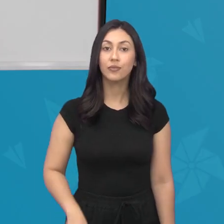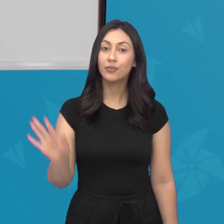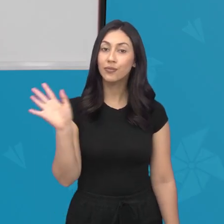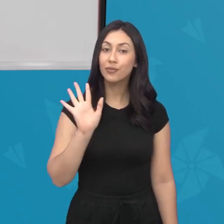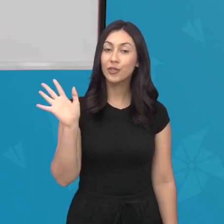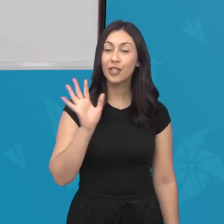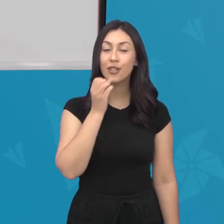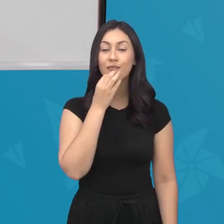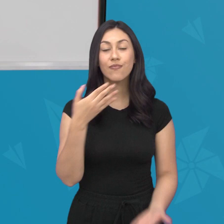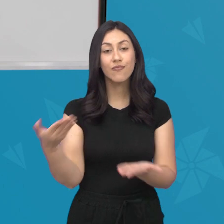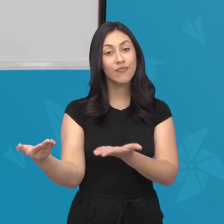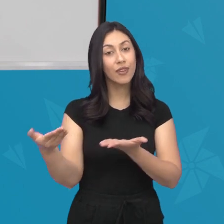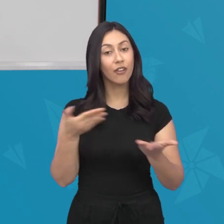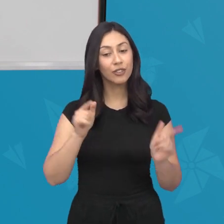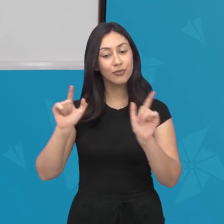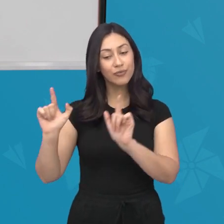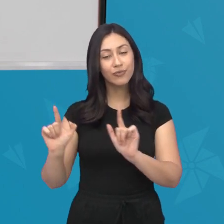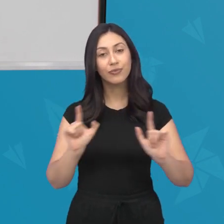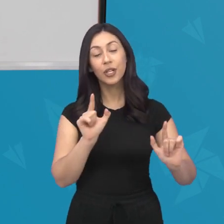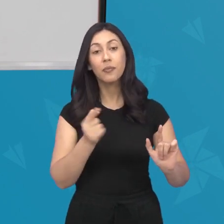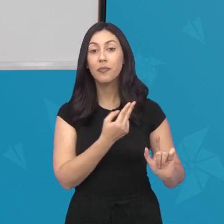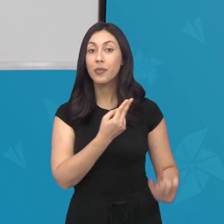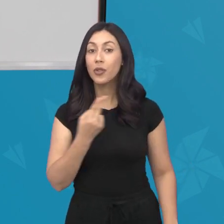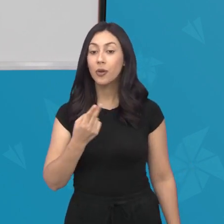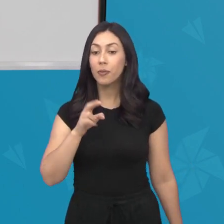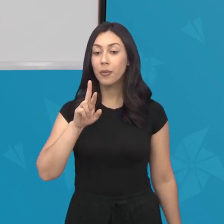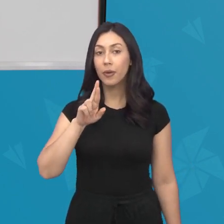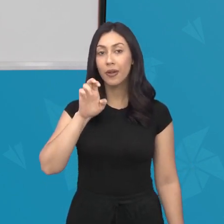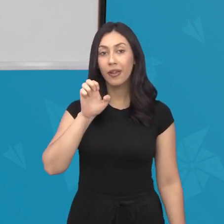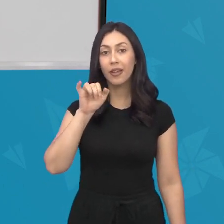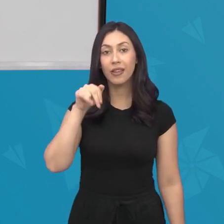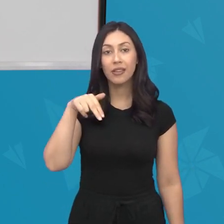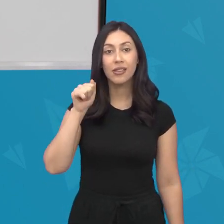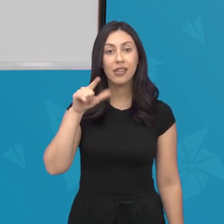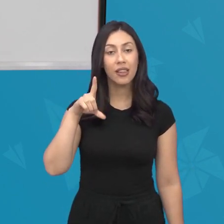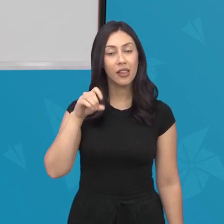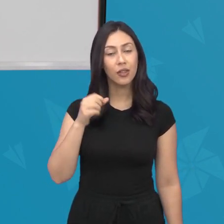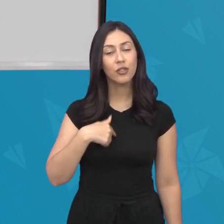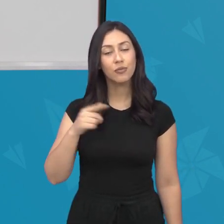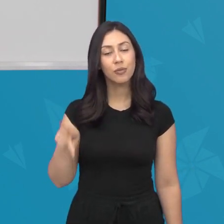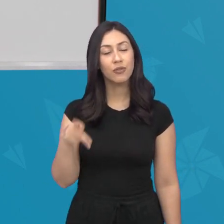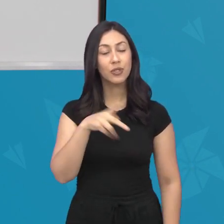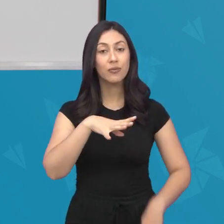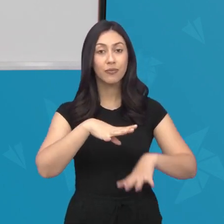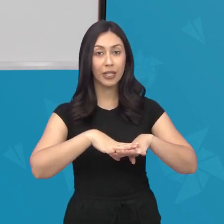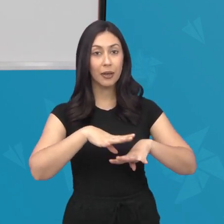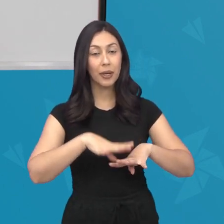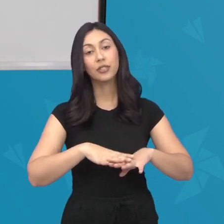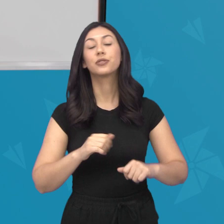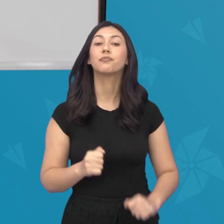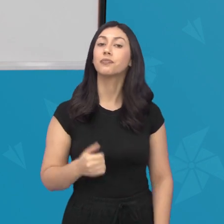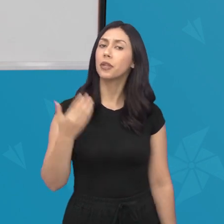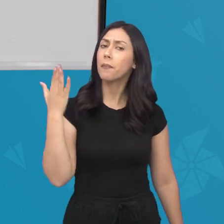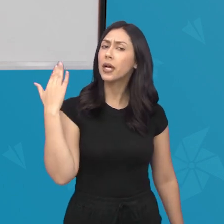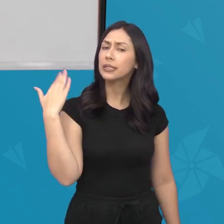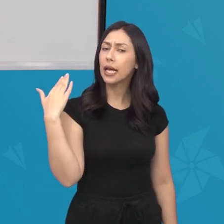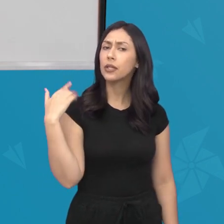Olá, bem-vindos ao Educast. Meu nome é Reinaldo, eu sou professor de matemática. Na última